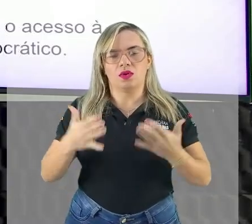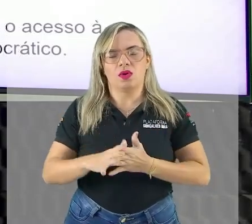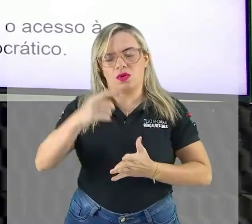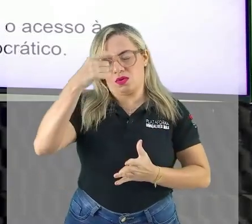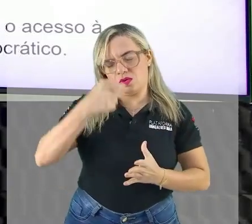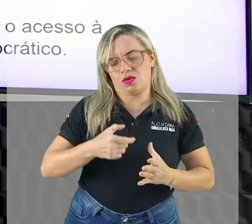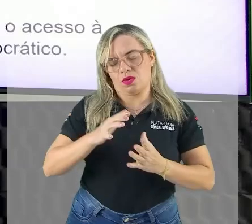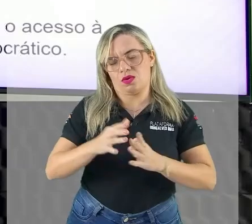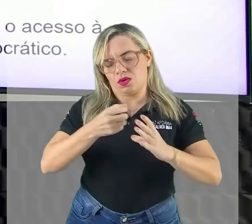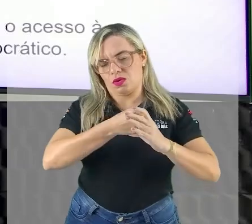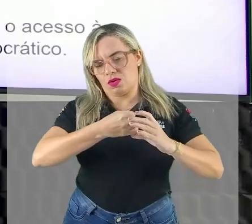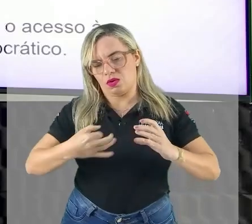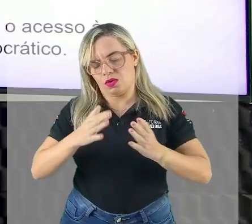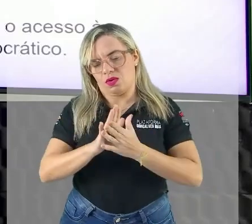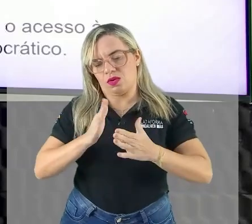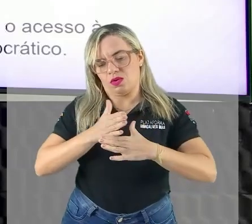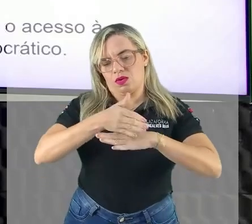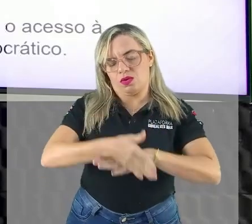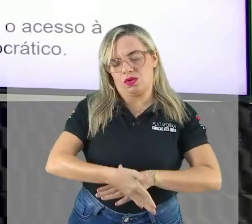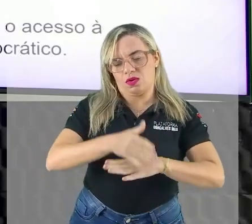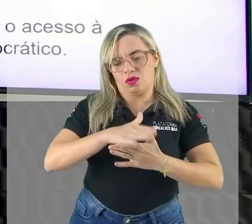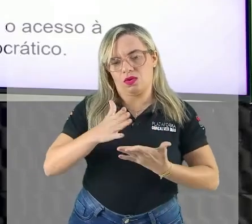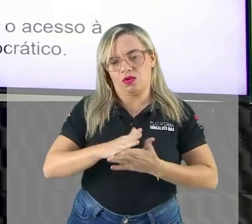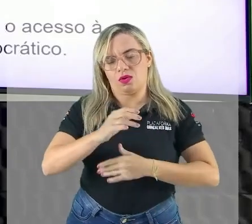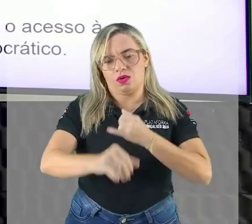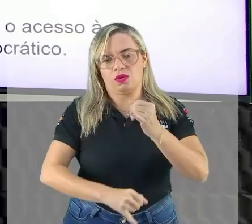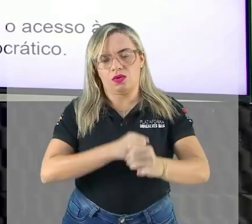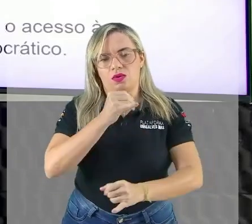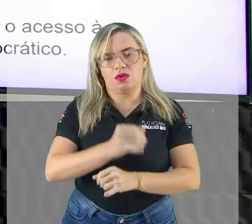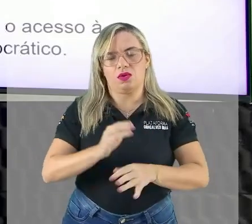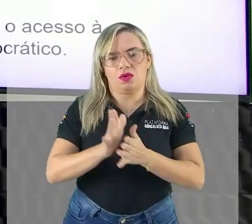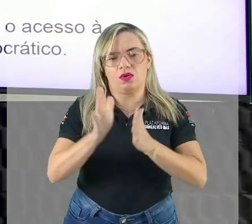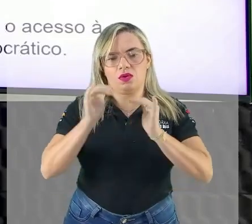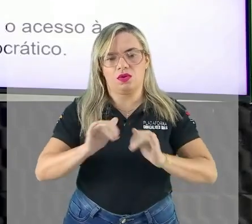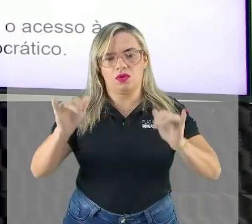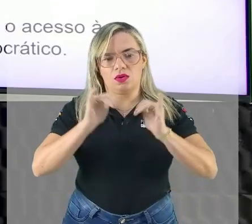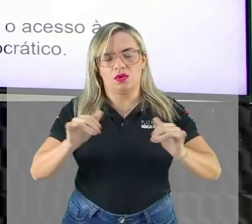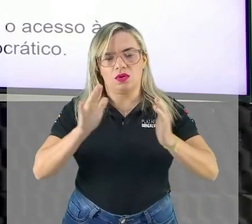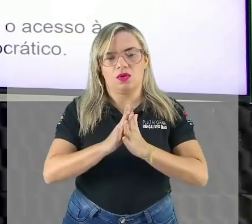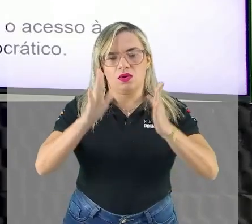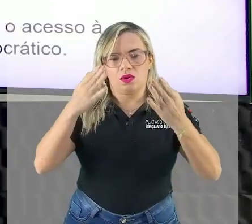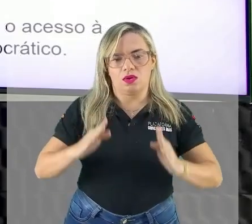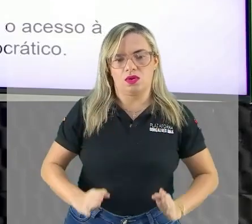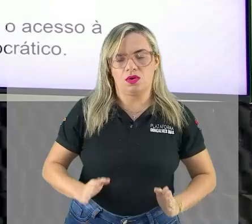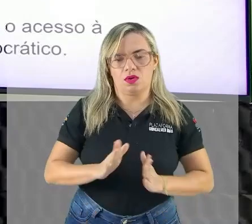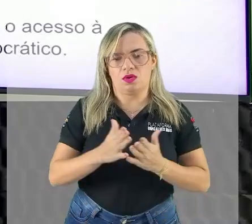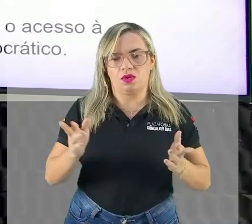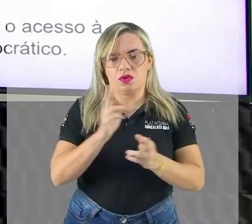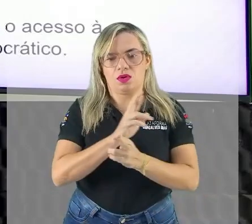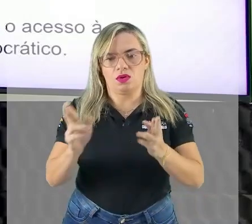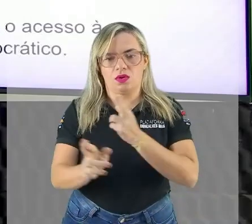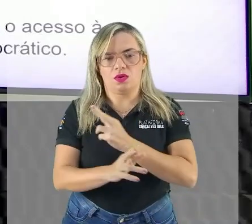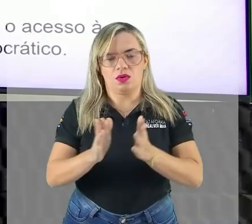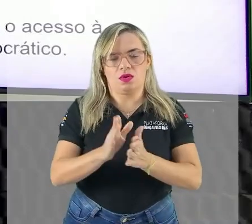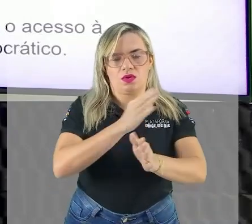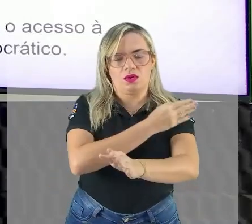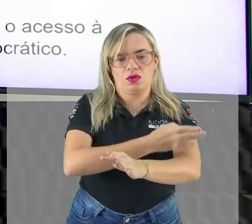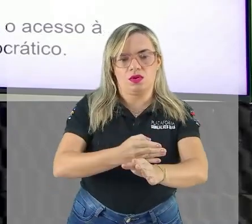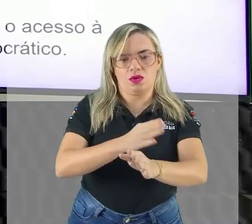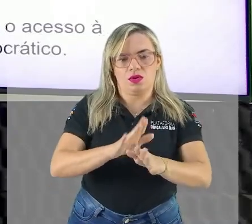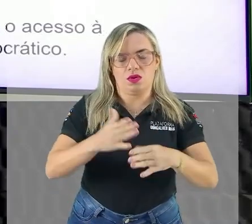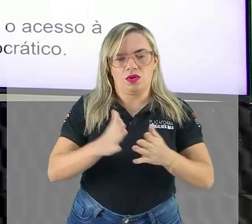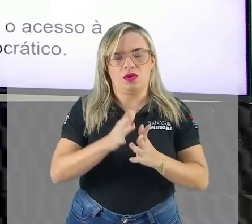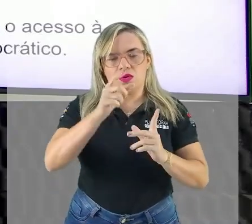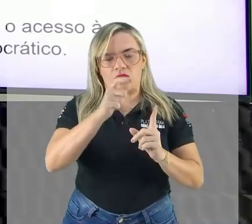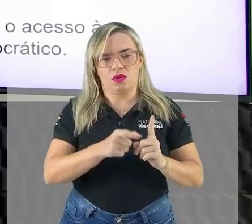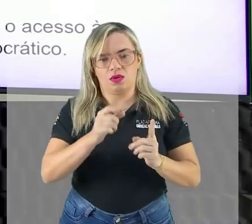que mais acessam a determinadas informações. Ao analisarem a correlação entre os